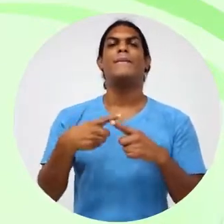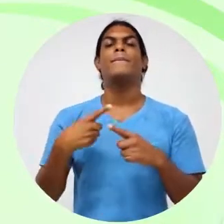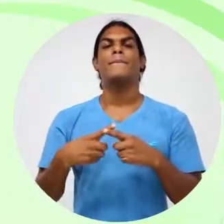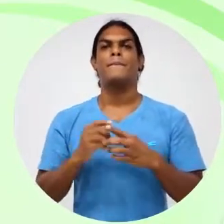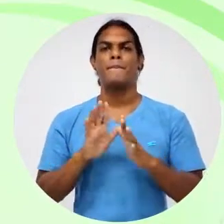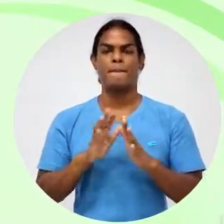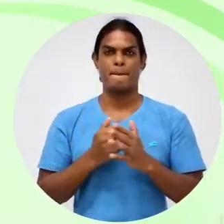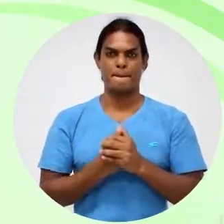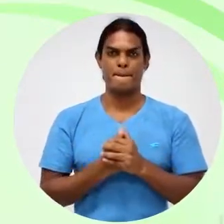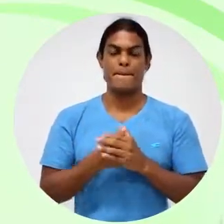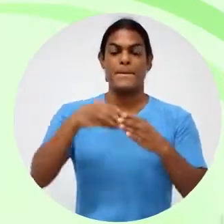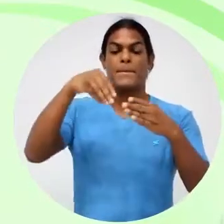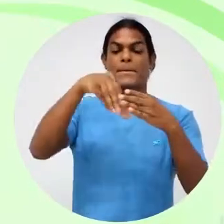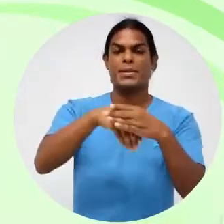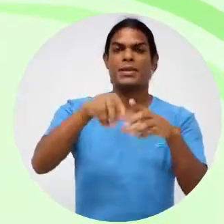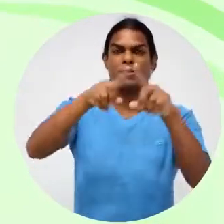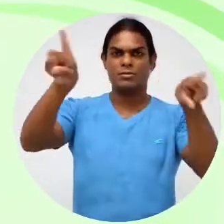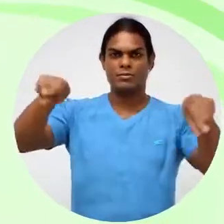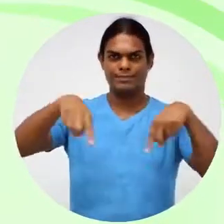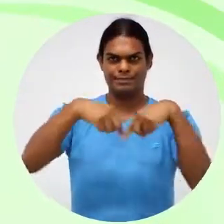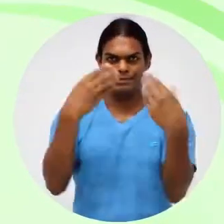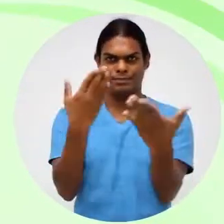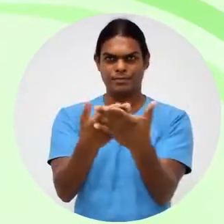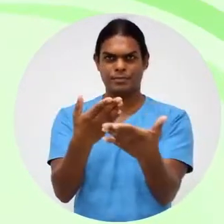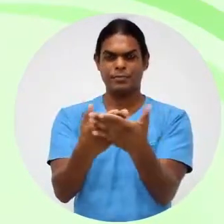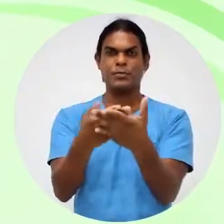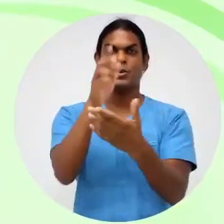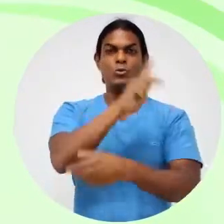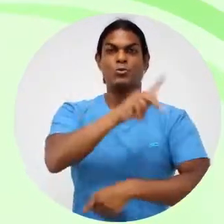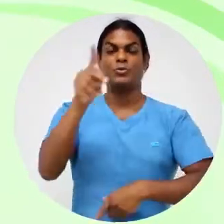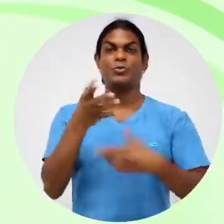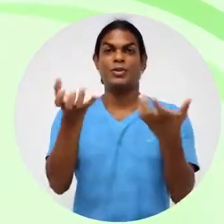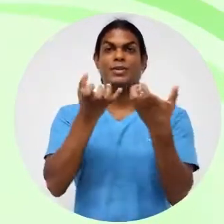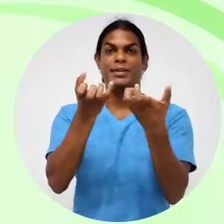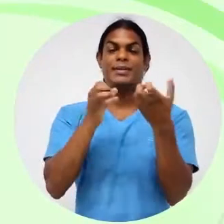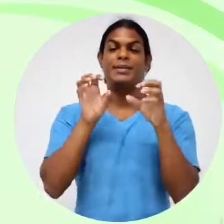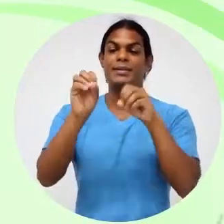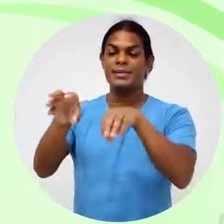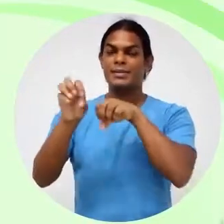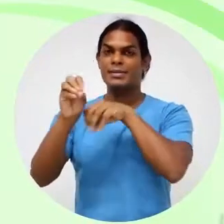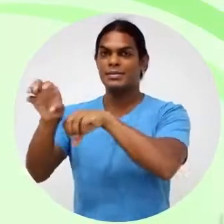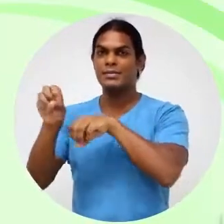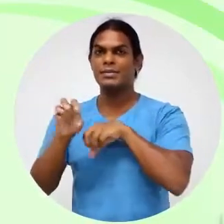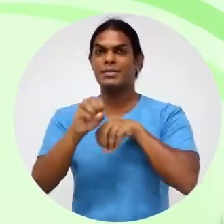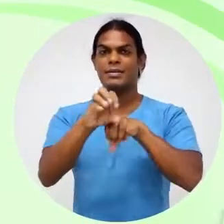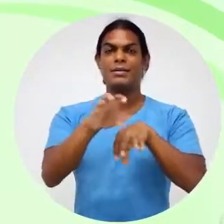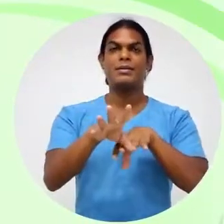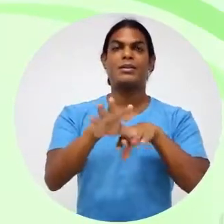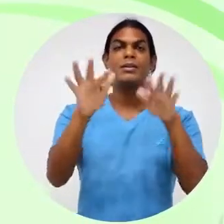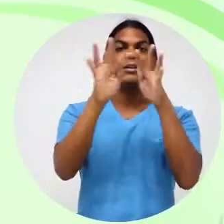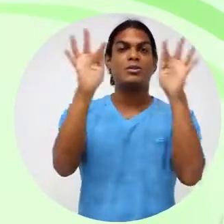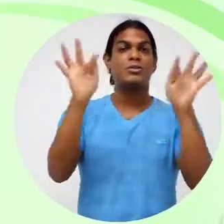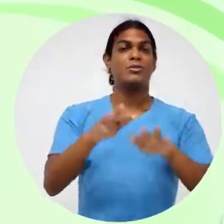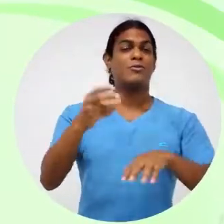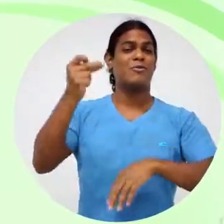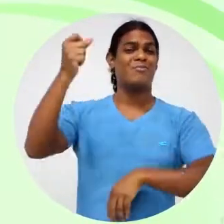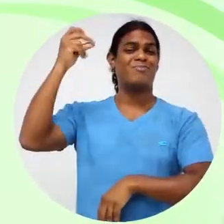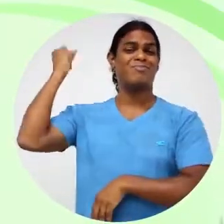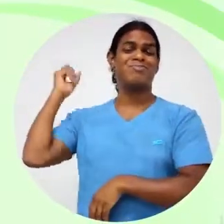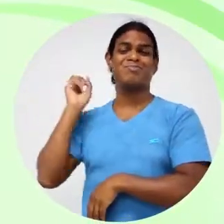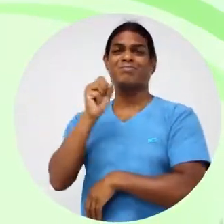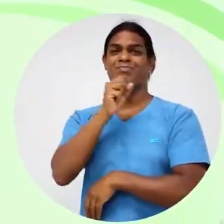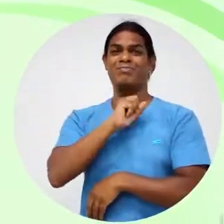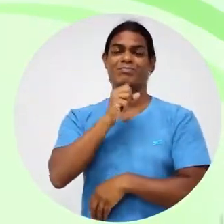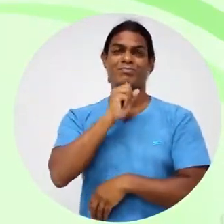Em sala de aula, os professores muitas vezes querem reproduzir a aula no formato de alguns anos atrás. Para não